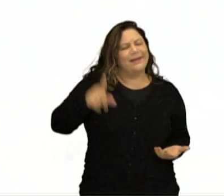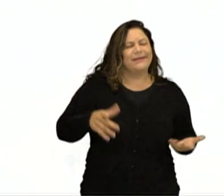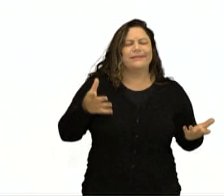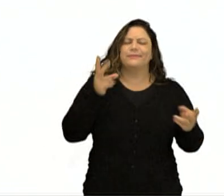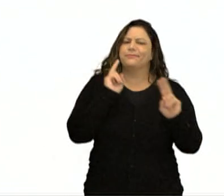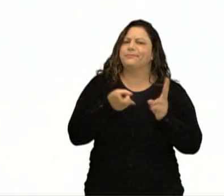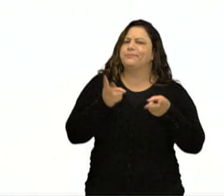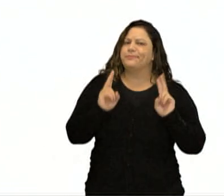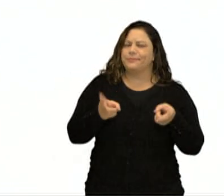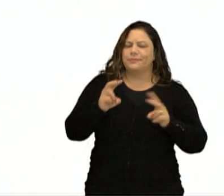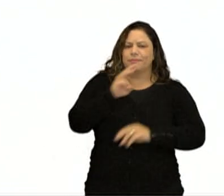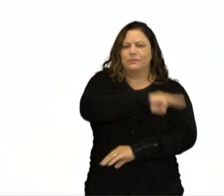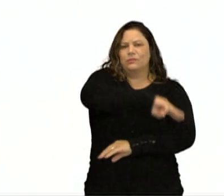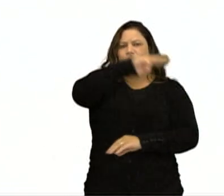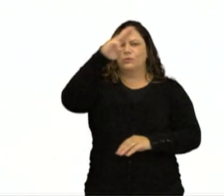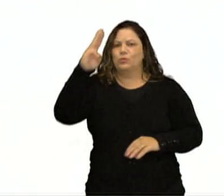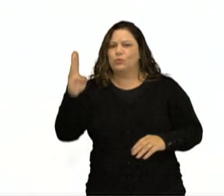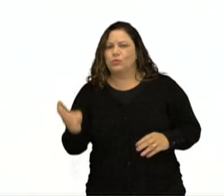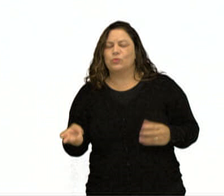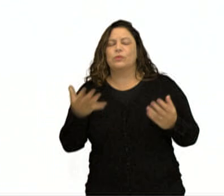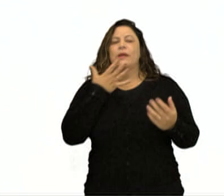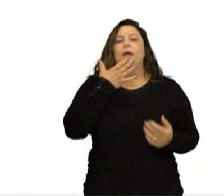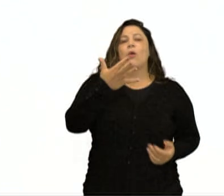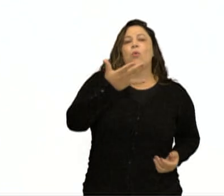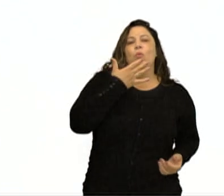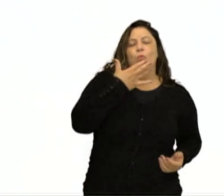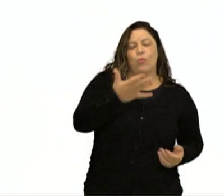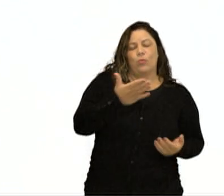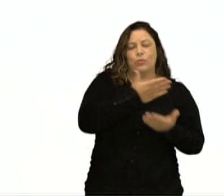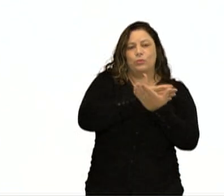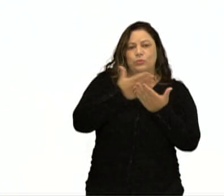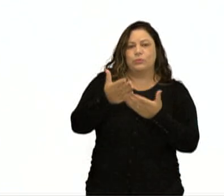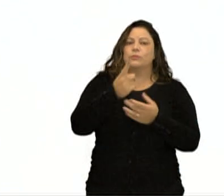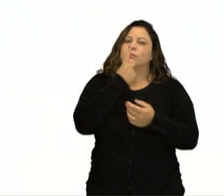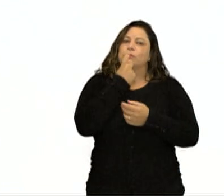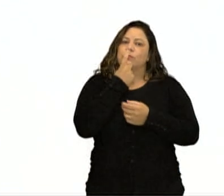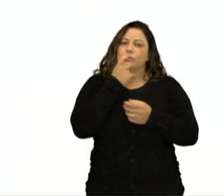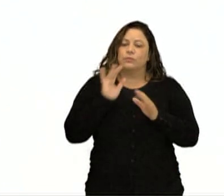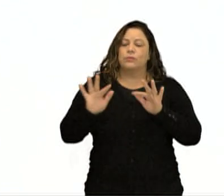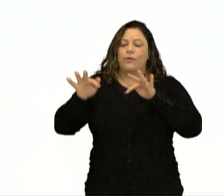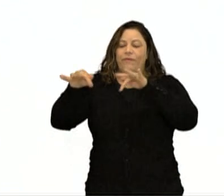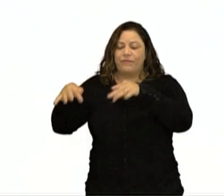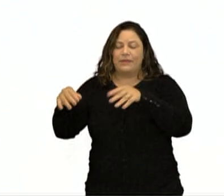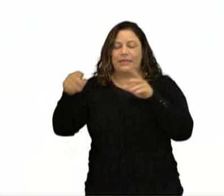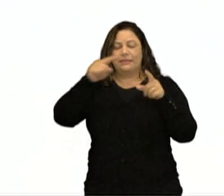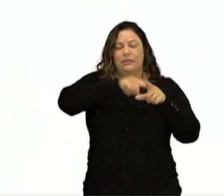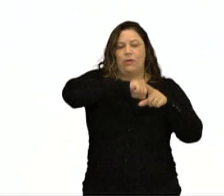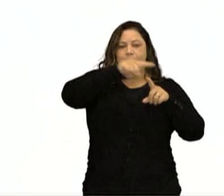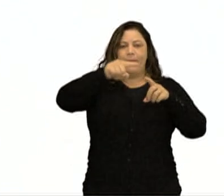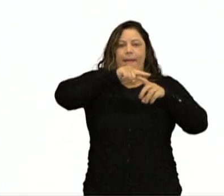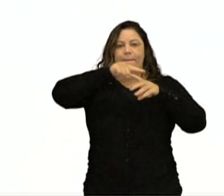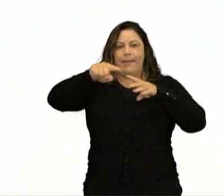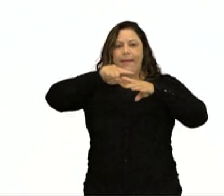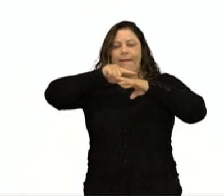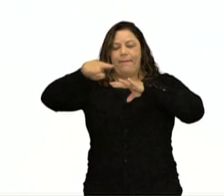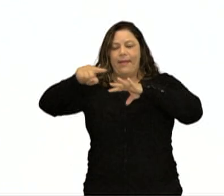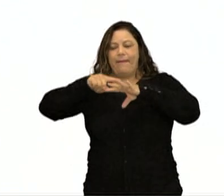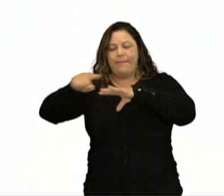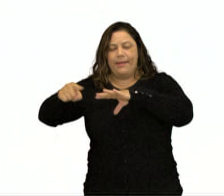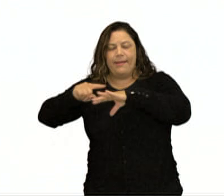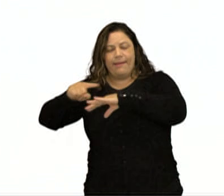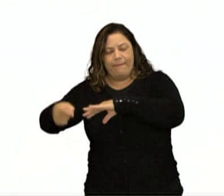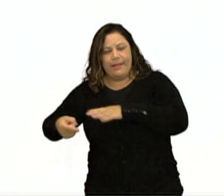se organiza na mesma sequência de cores, começando pelo vermelho e terminando no violeta, devido à diferença